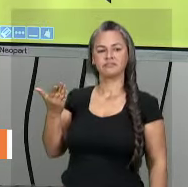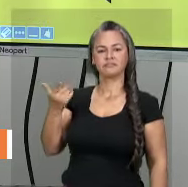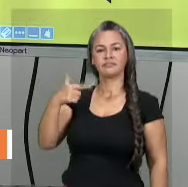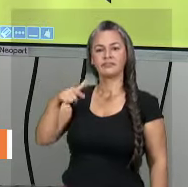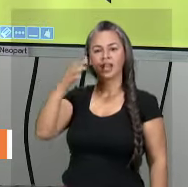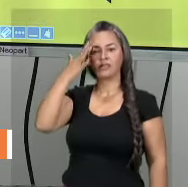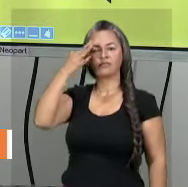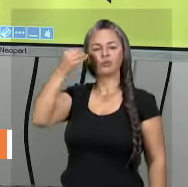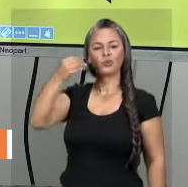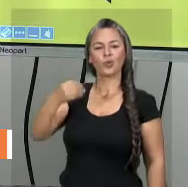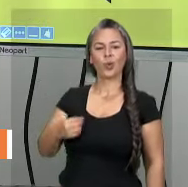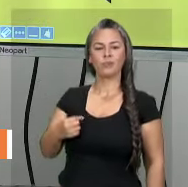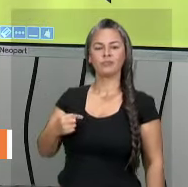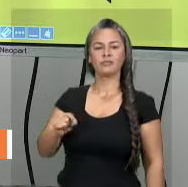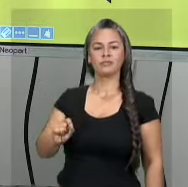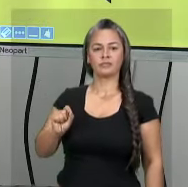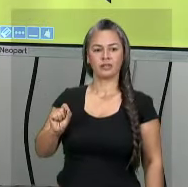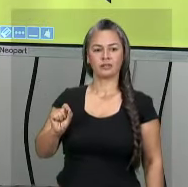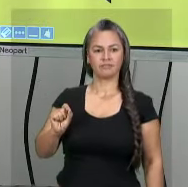compreender que a